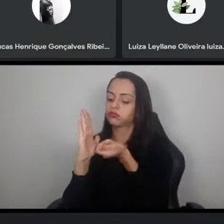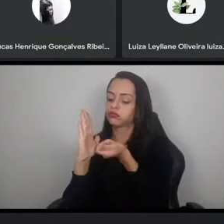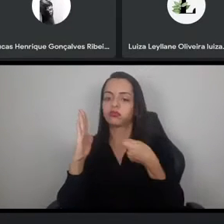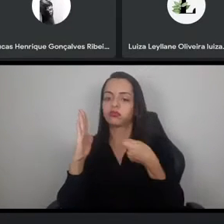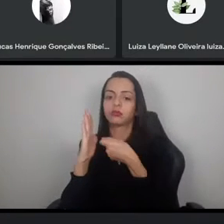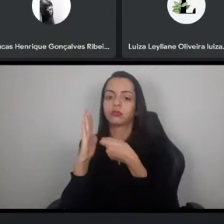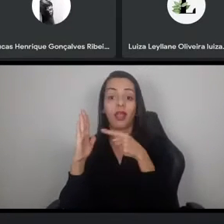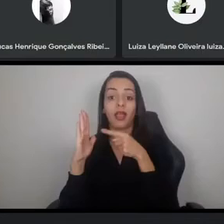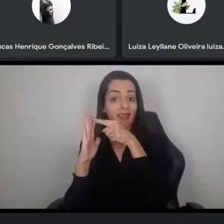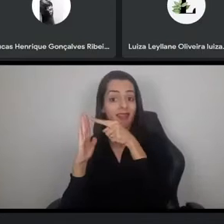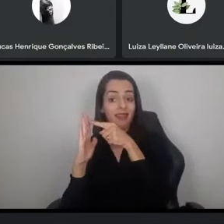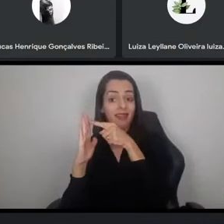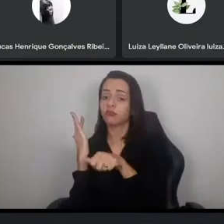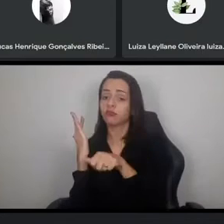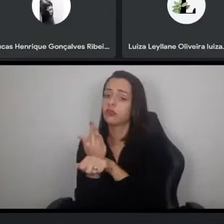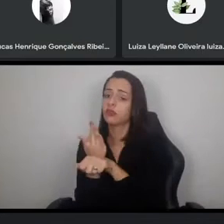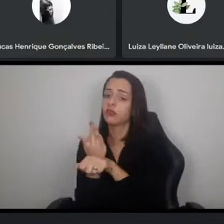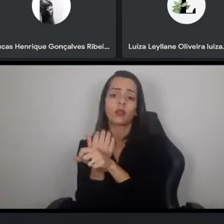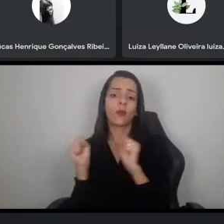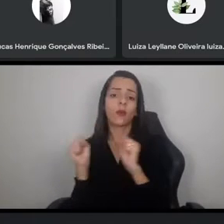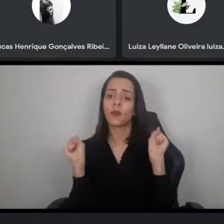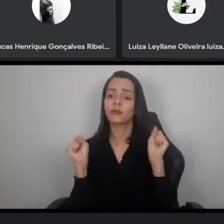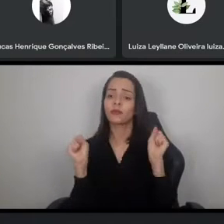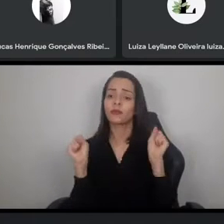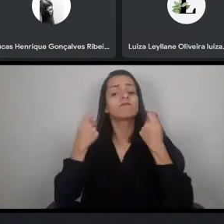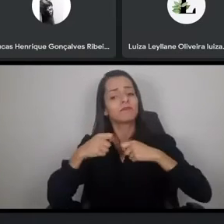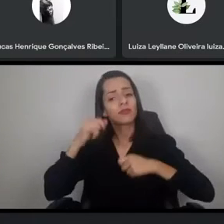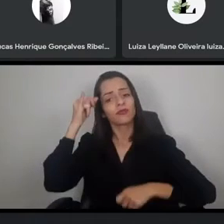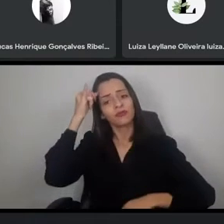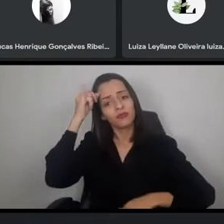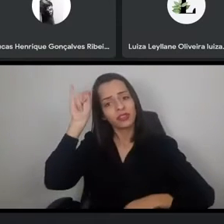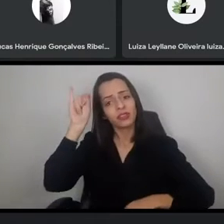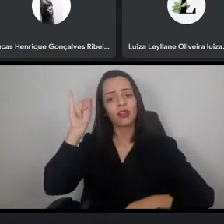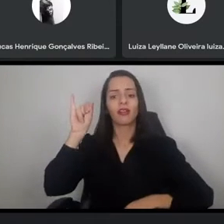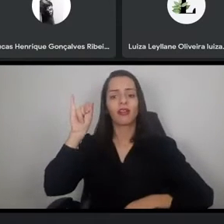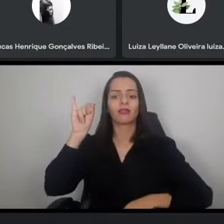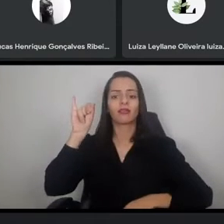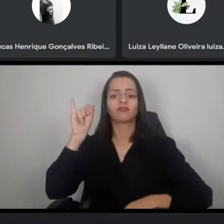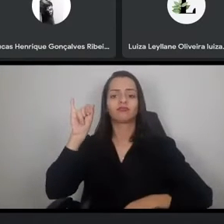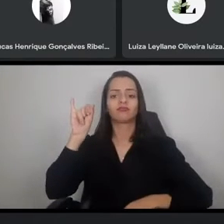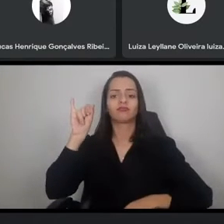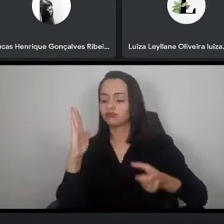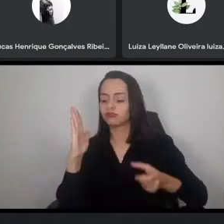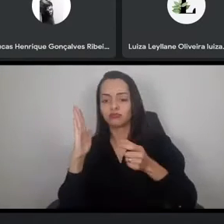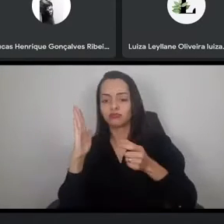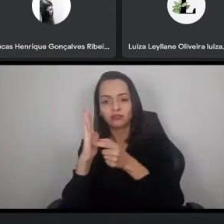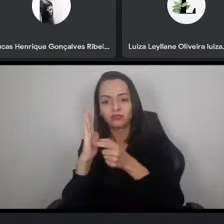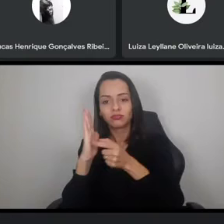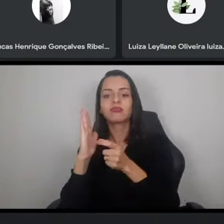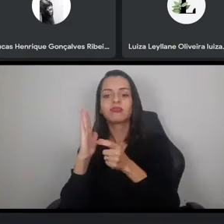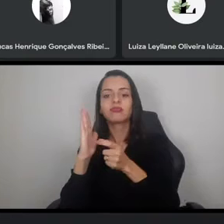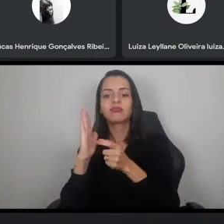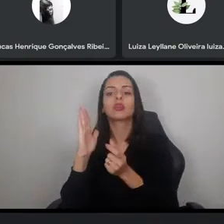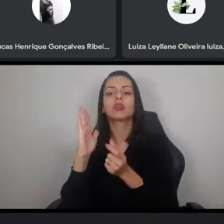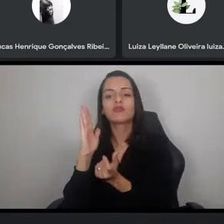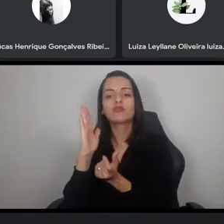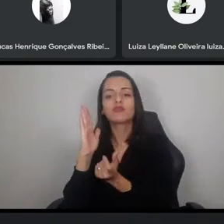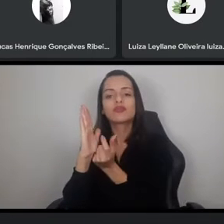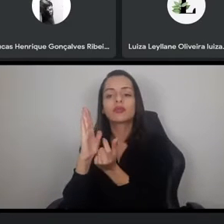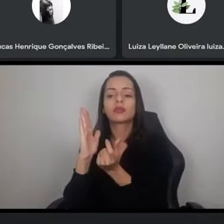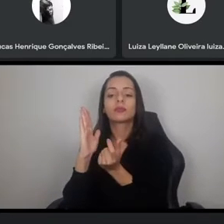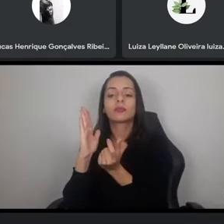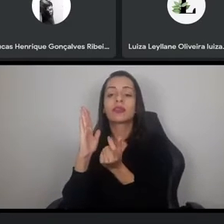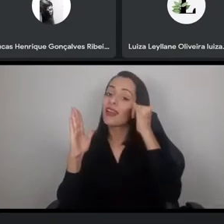que deve-se evitar o uso de Benjamin ou T, para que não venha sobrecarregar